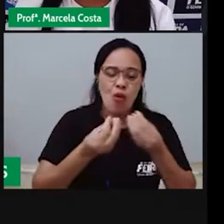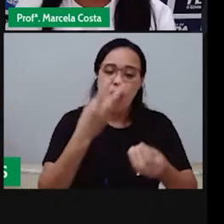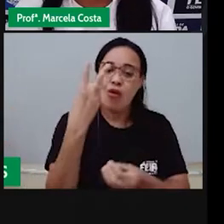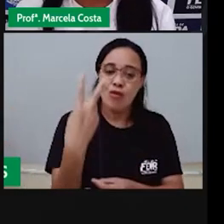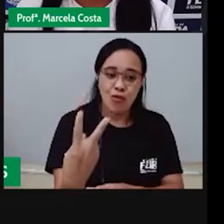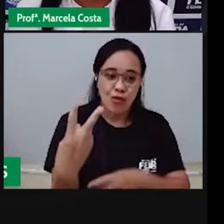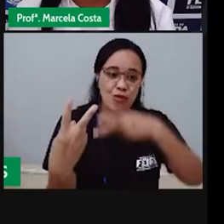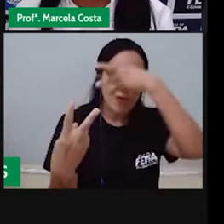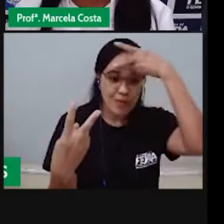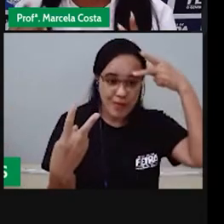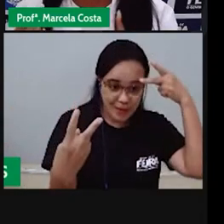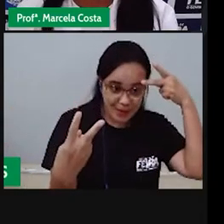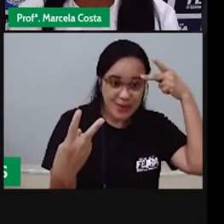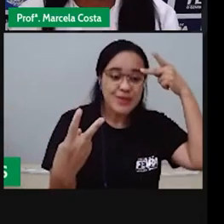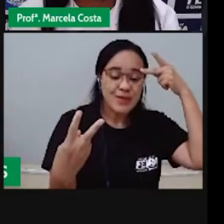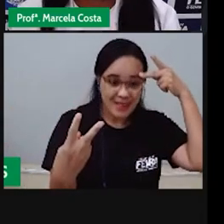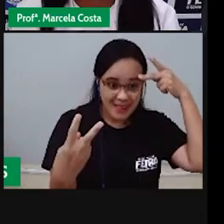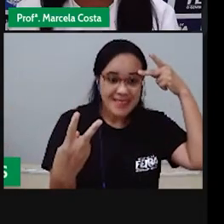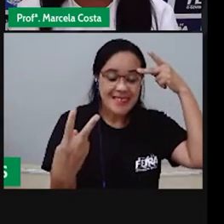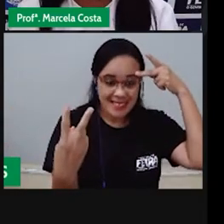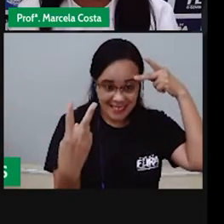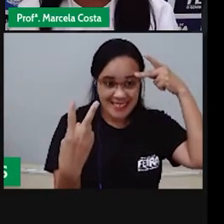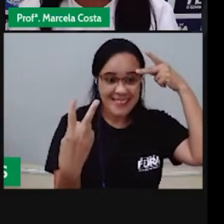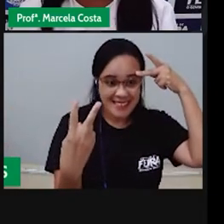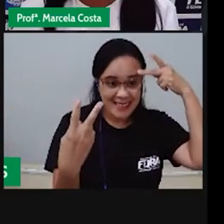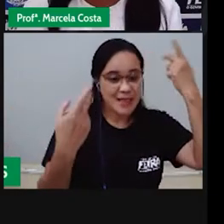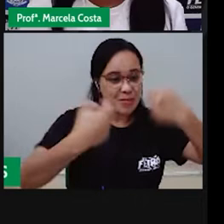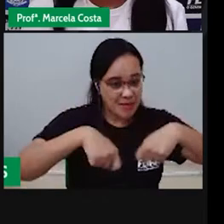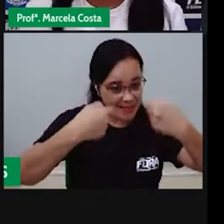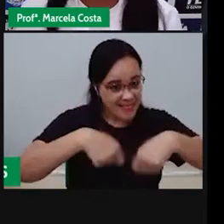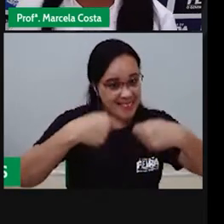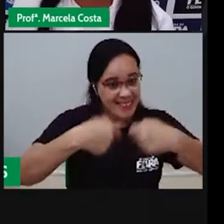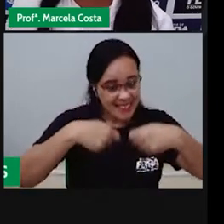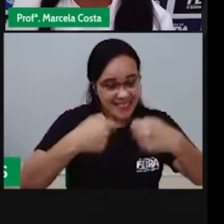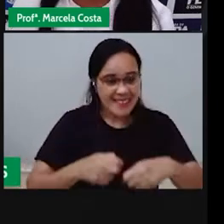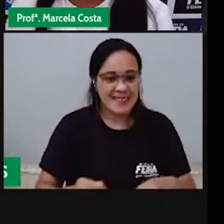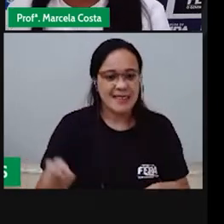salão que é feita entre duas pessoas,